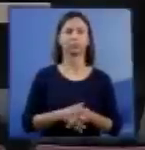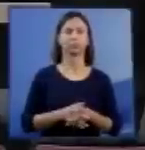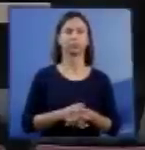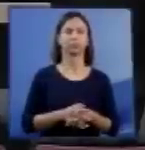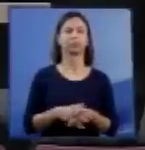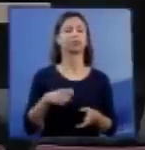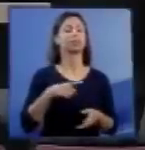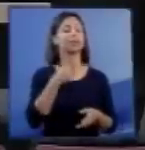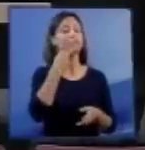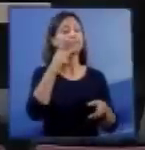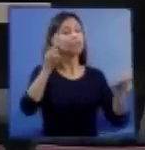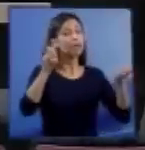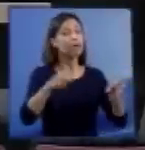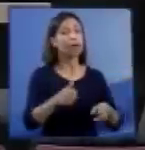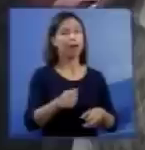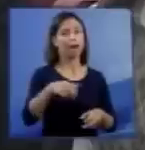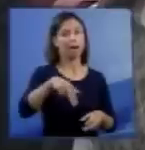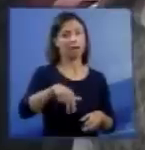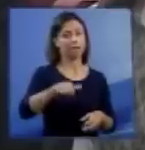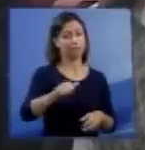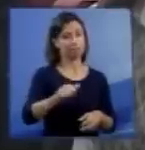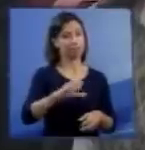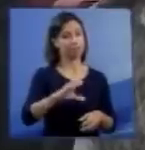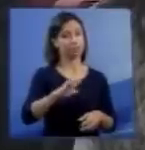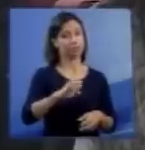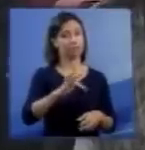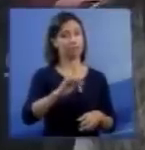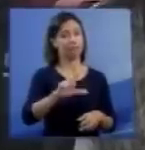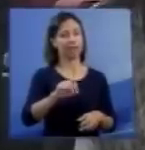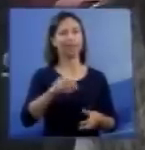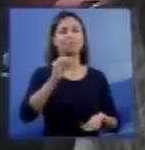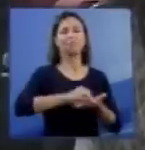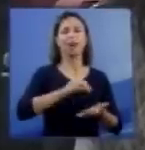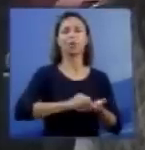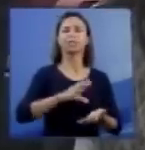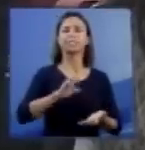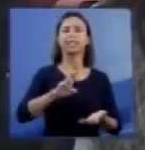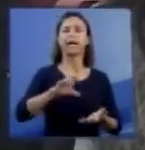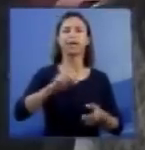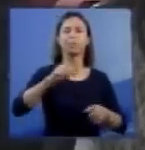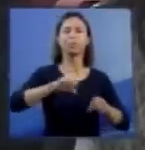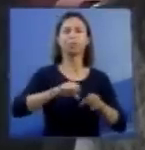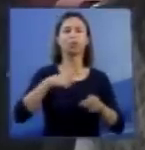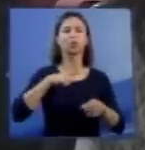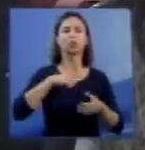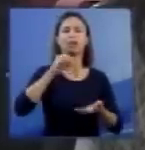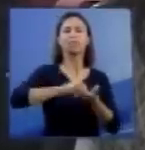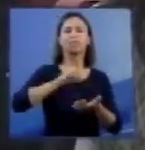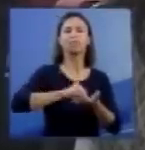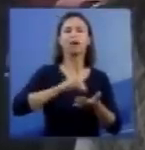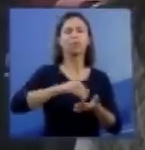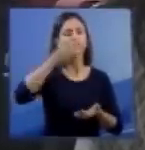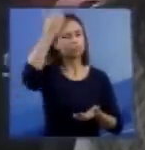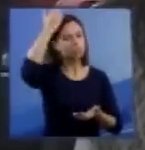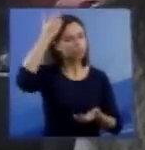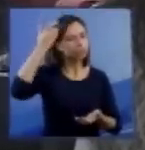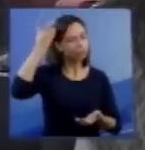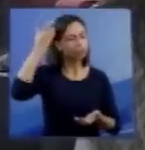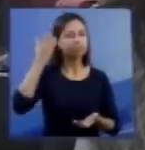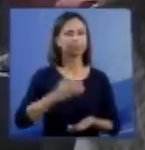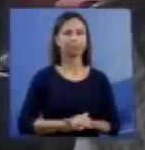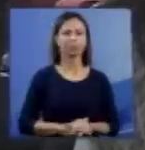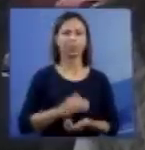anencefalia e a nenhum outro tipo de Patologia eu gostaria de saber de sua excelência Qual é do ponto de